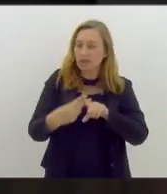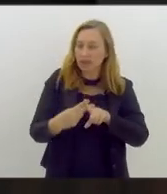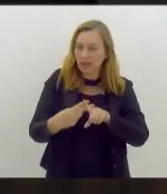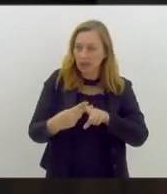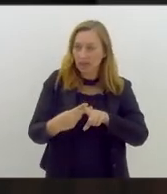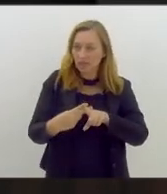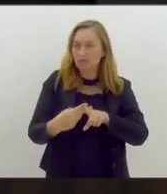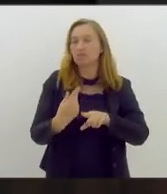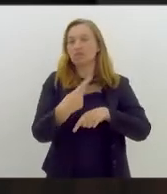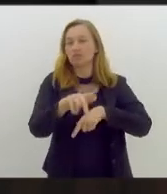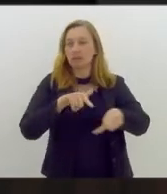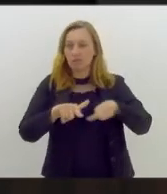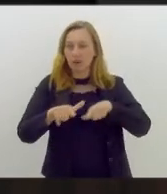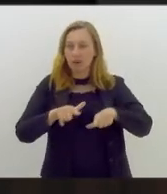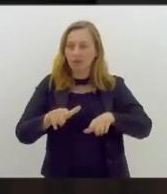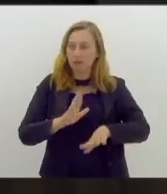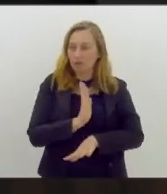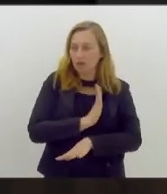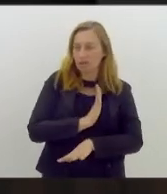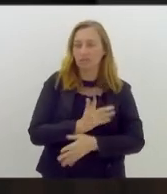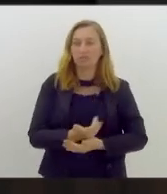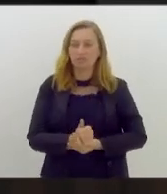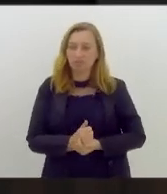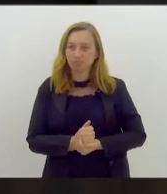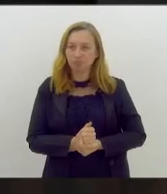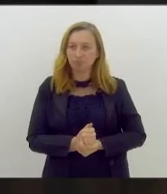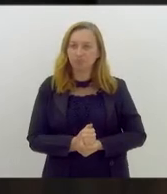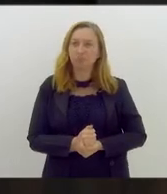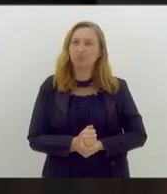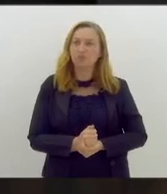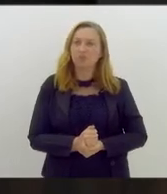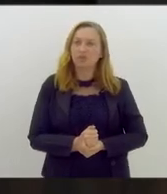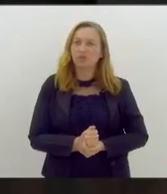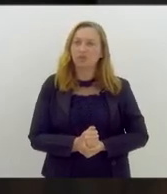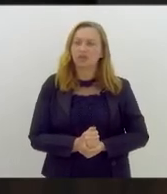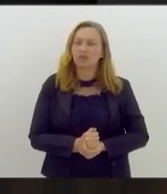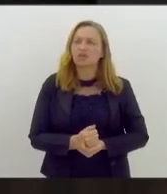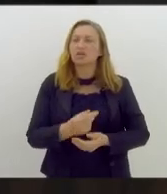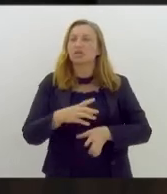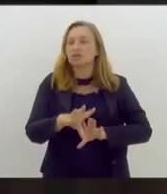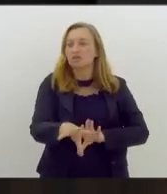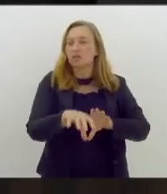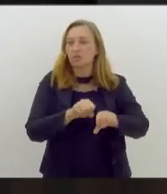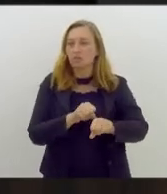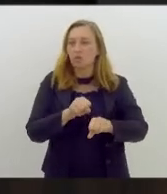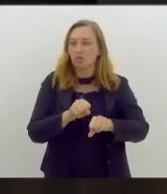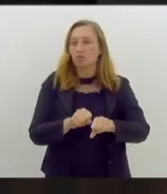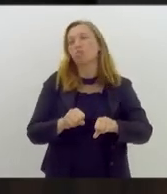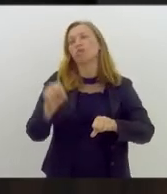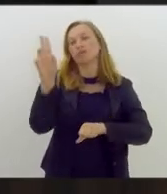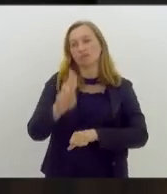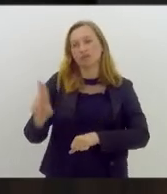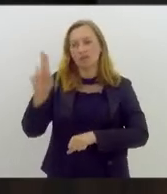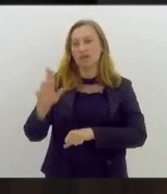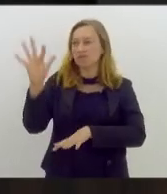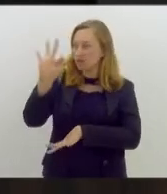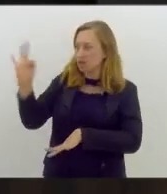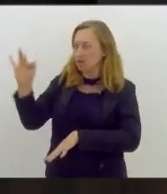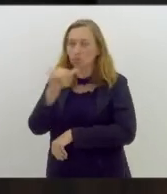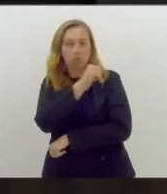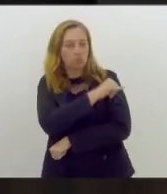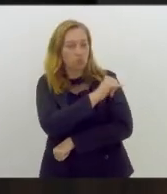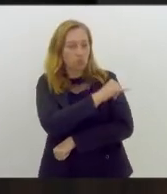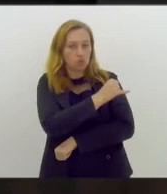espirituoso e generoso. O desembargador Wagner Sinelli formou-se em Direito pela Universidade Federal do Rio de Janeiro